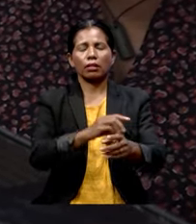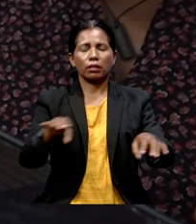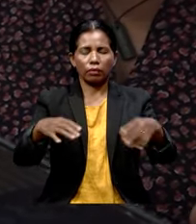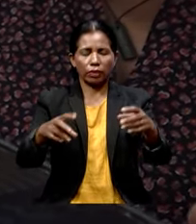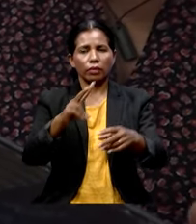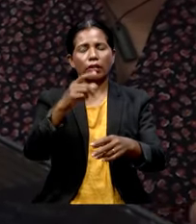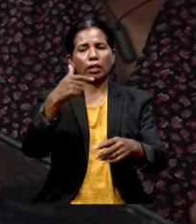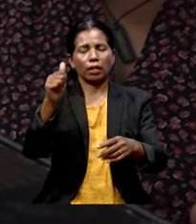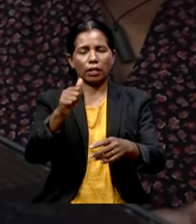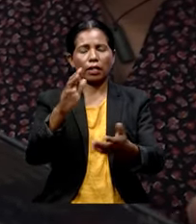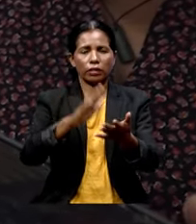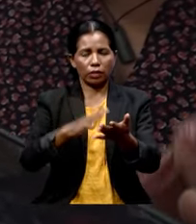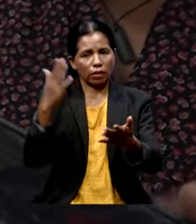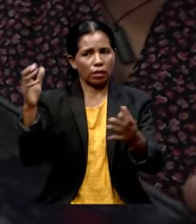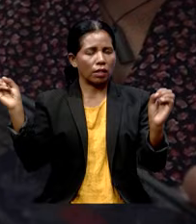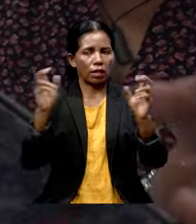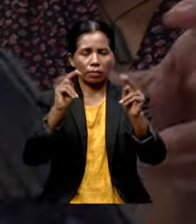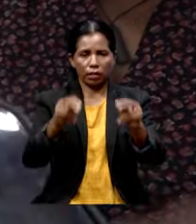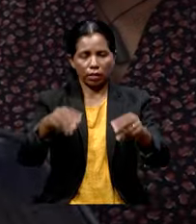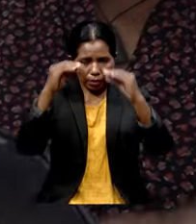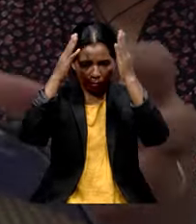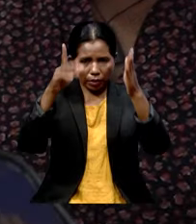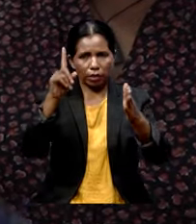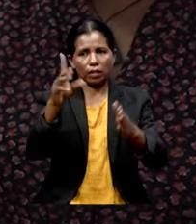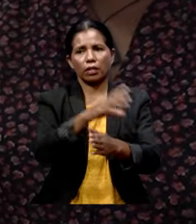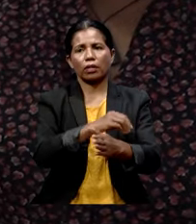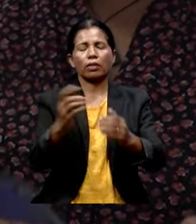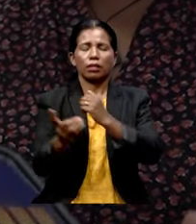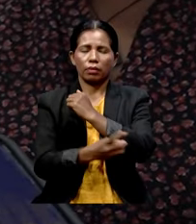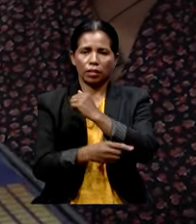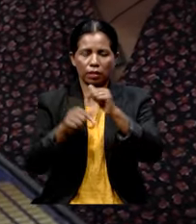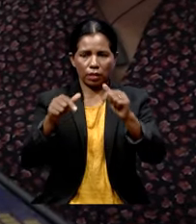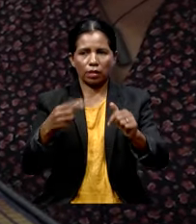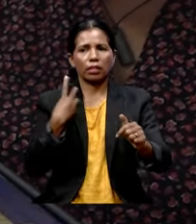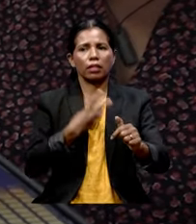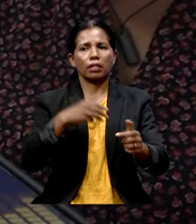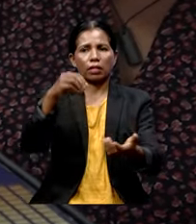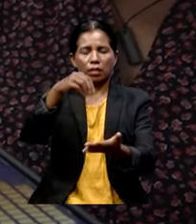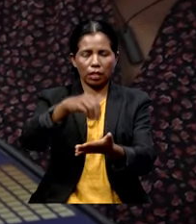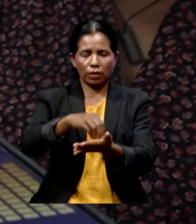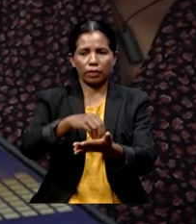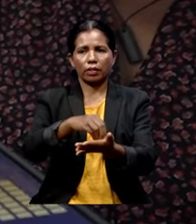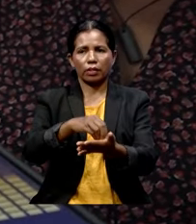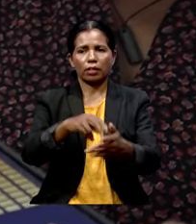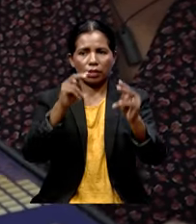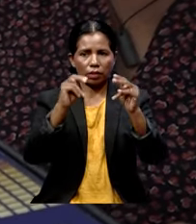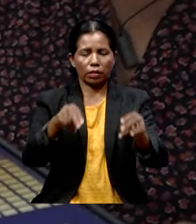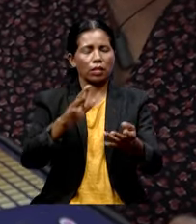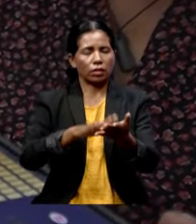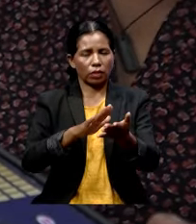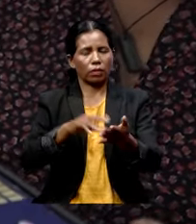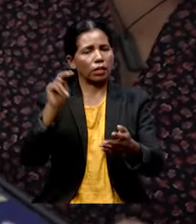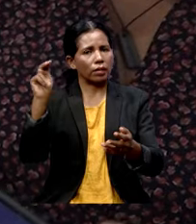por exemplo escola ida ne ba lá precisa professor ida ho disciplina ida ne. Então ita tem coloca tuir necessidade escola nia.